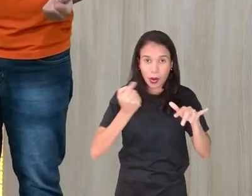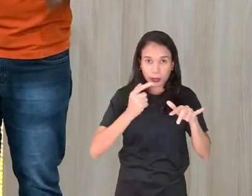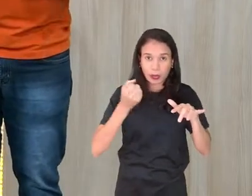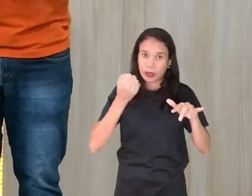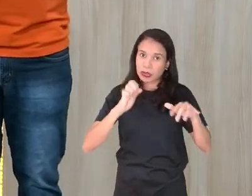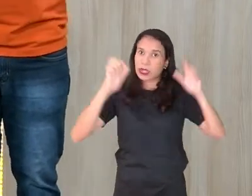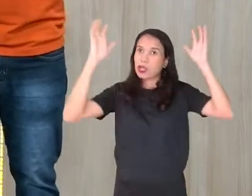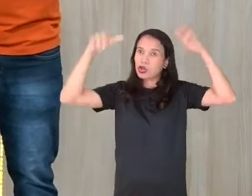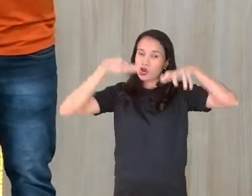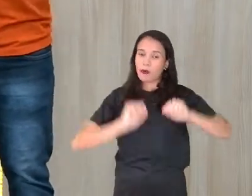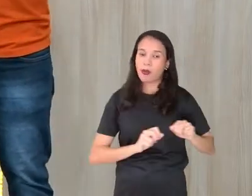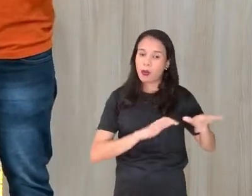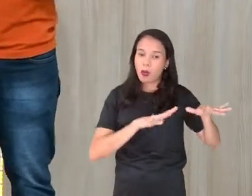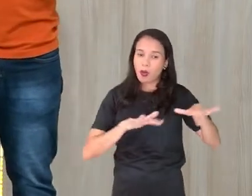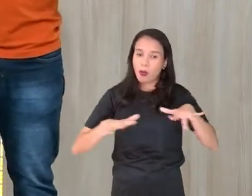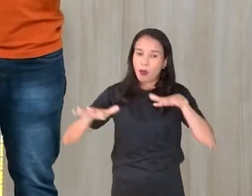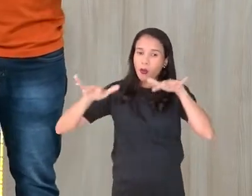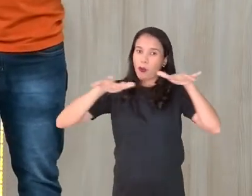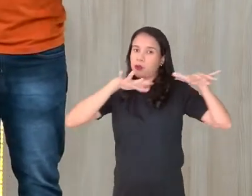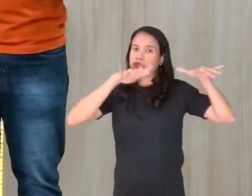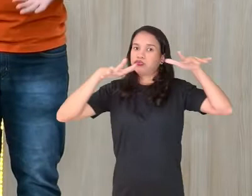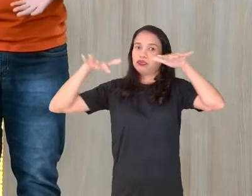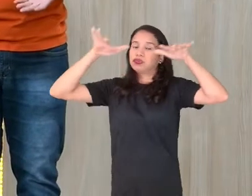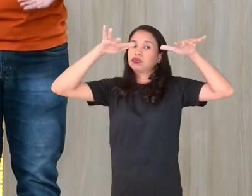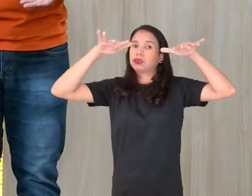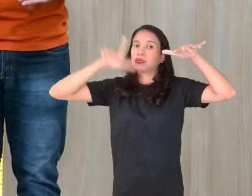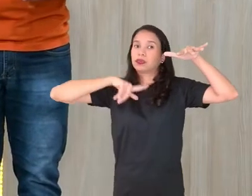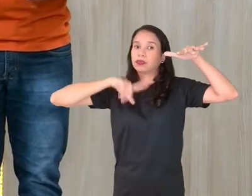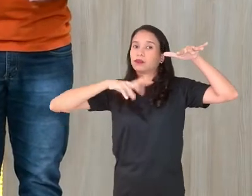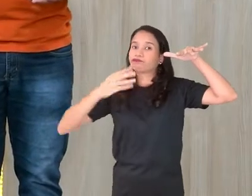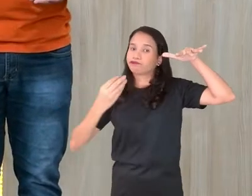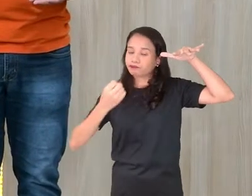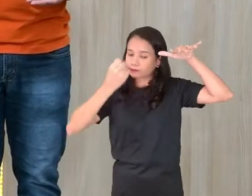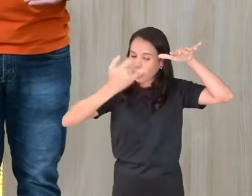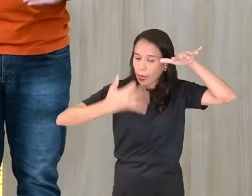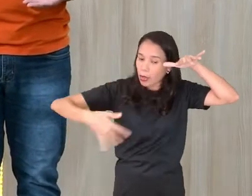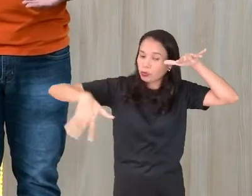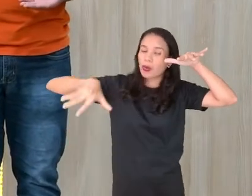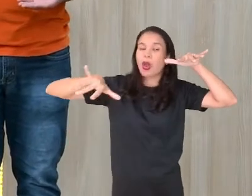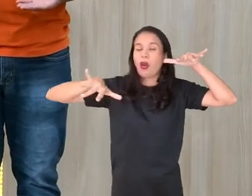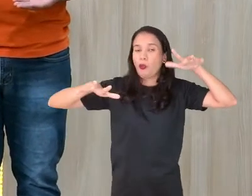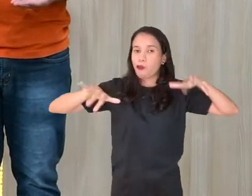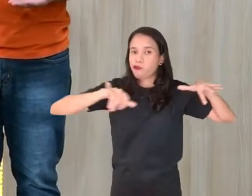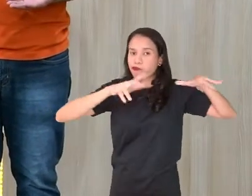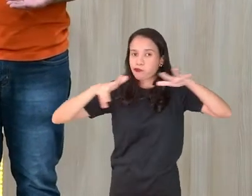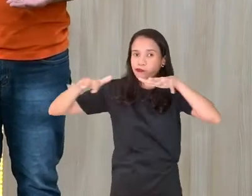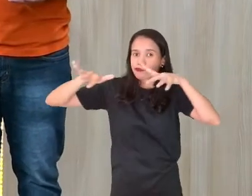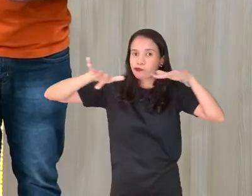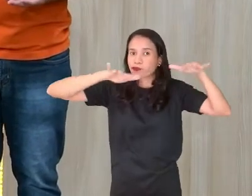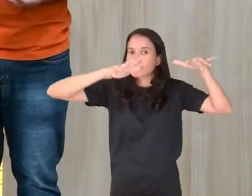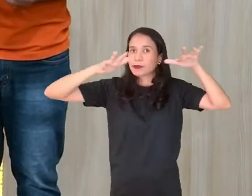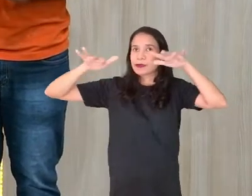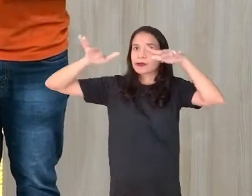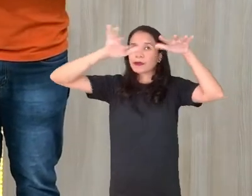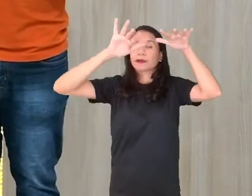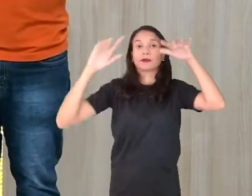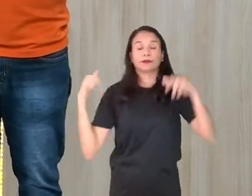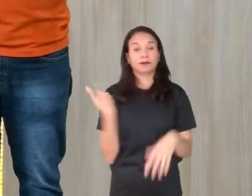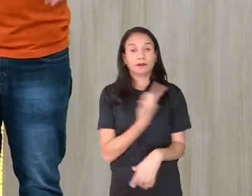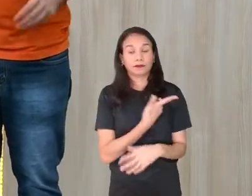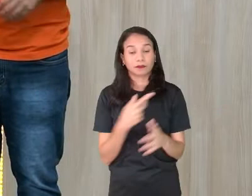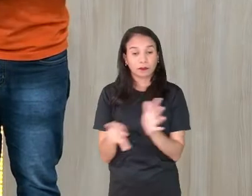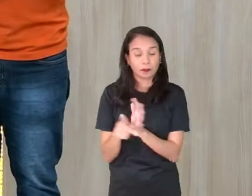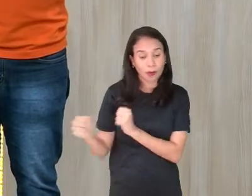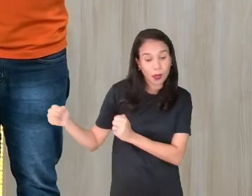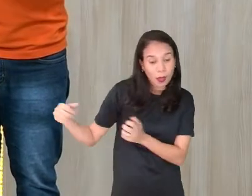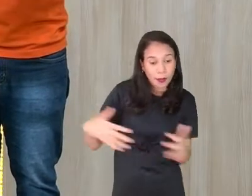estiver chovendo desse jeito, nem sai de casa. Porque a maré alta ela vai naturalmente fazer ali o nível dos nossos